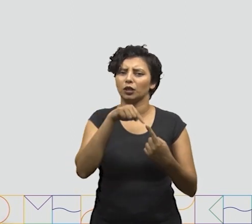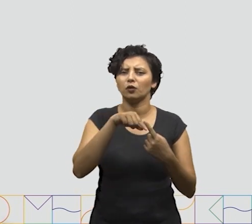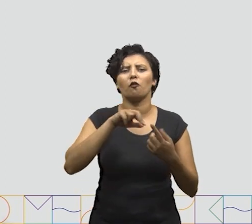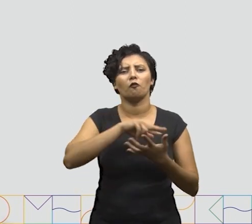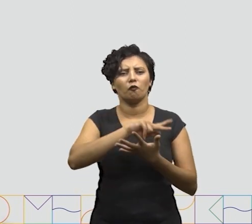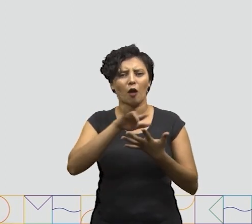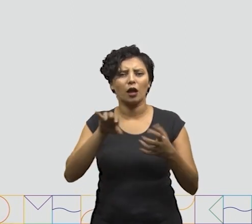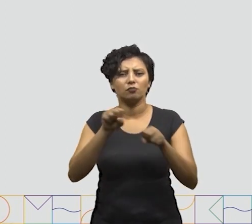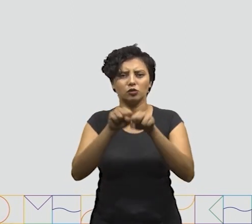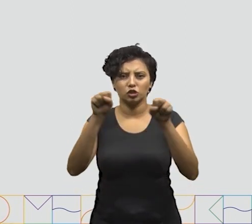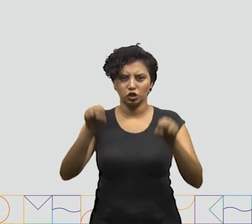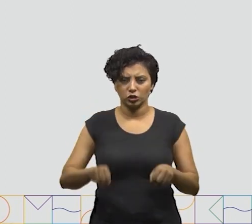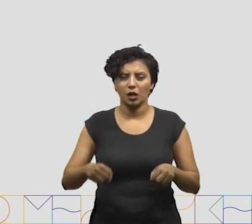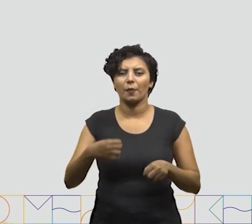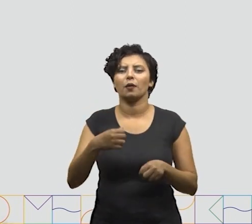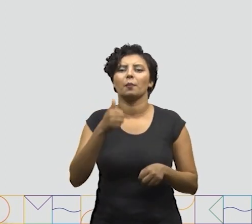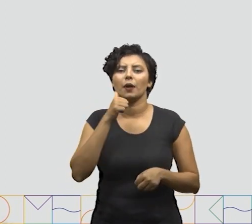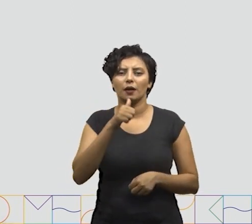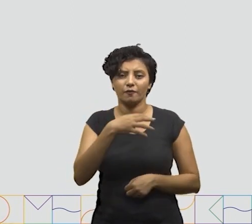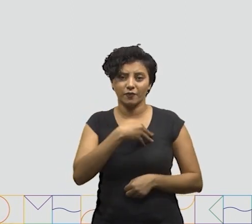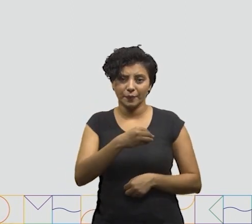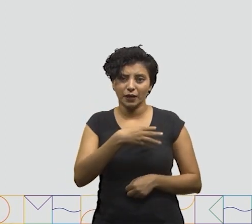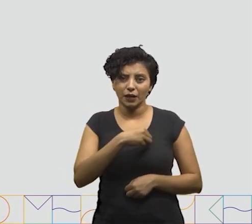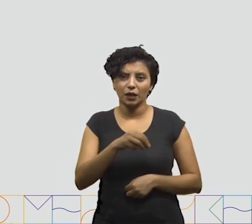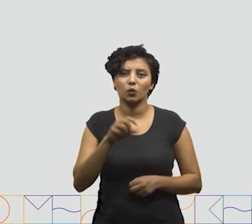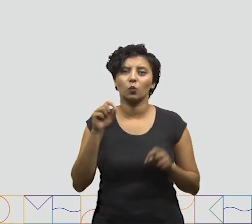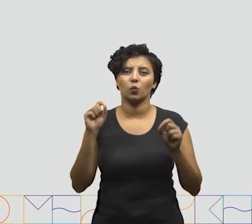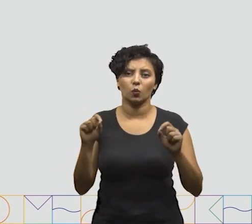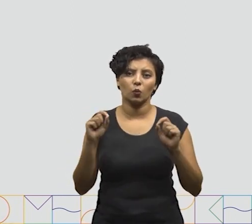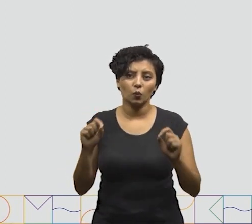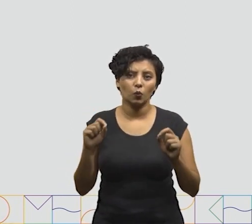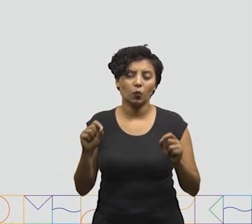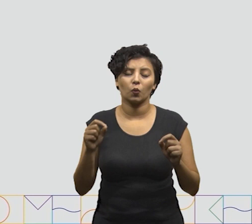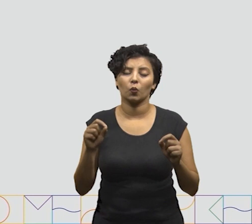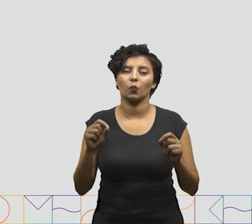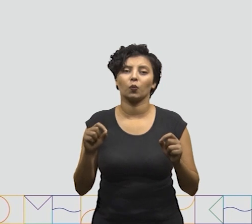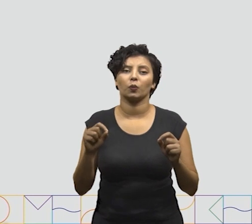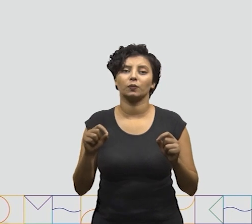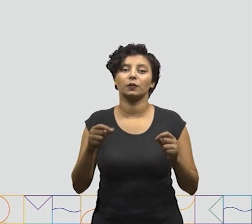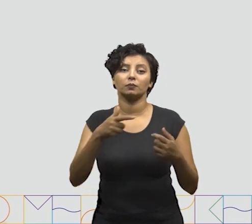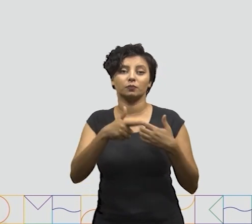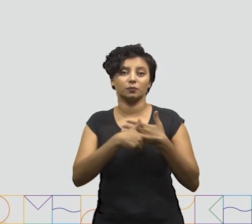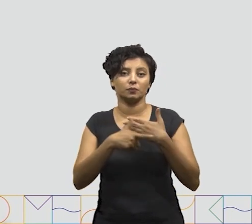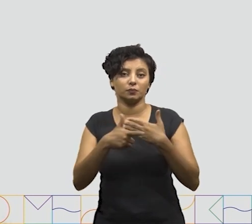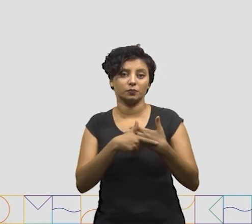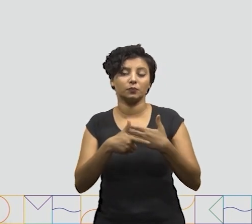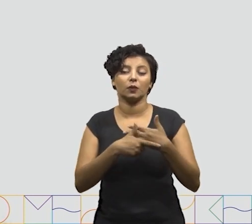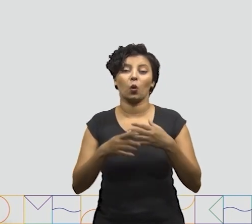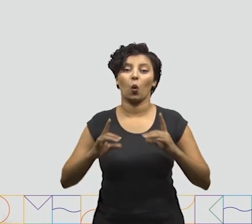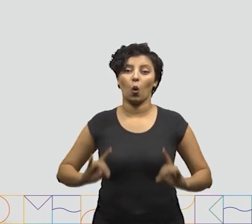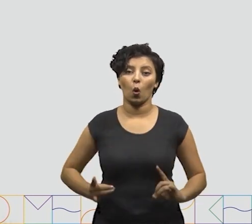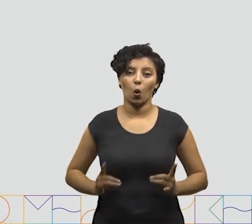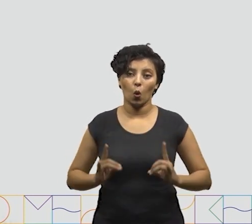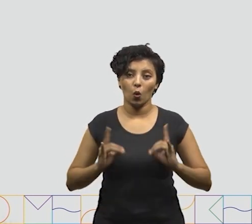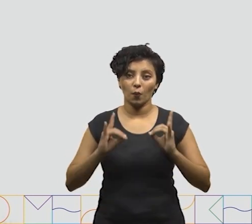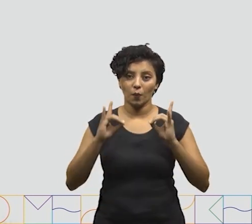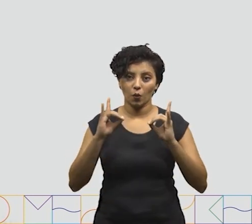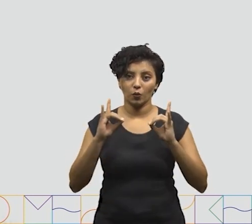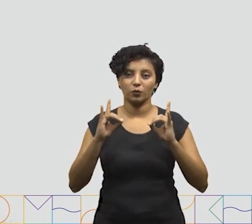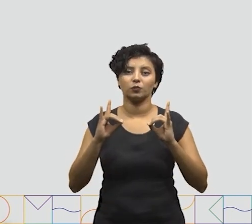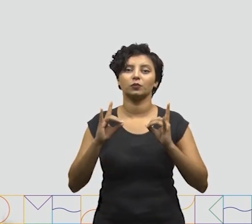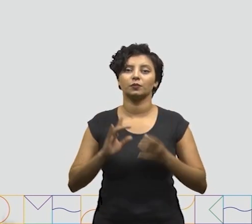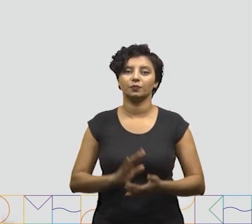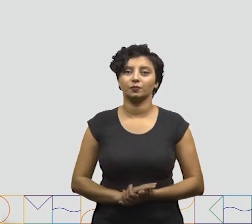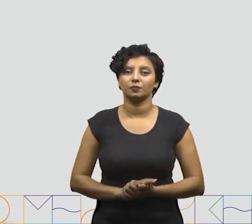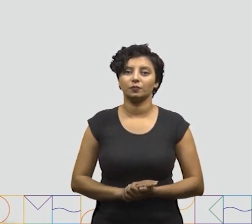outras funções, o sistema reprodutor feminino e masculino são responsáveis pela produção de